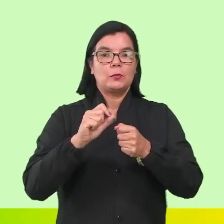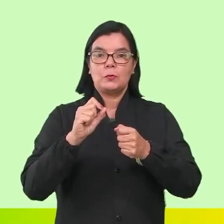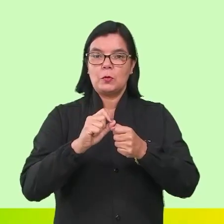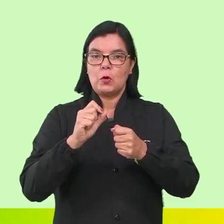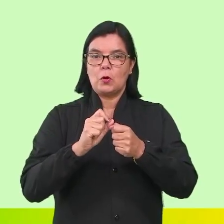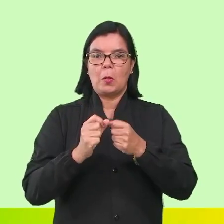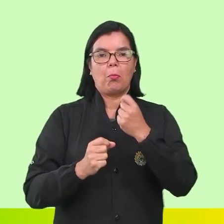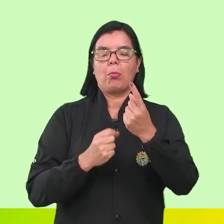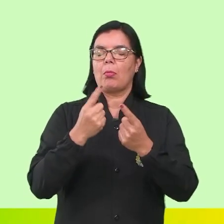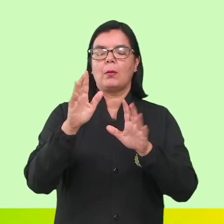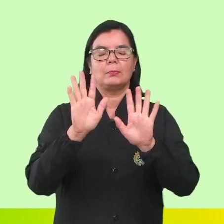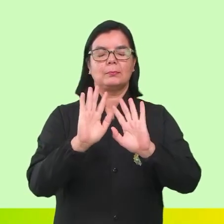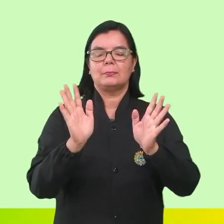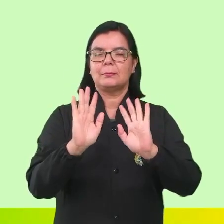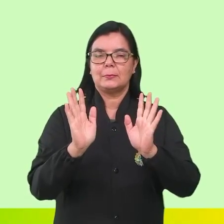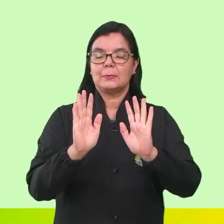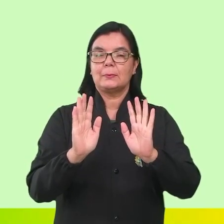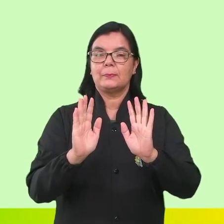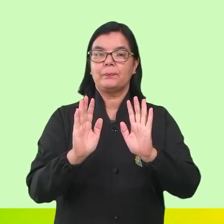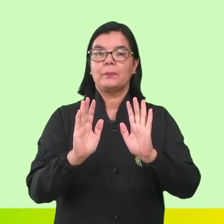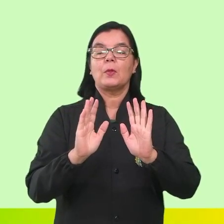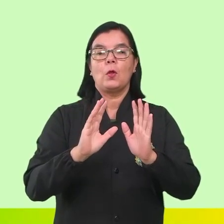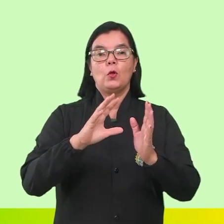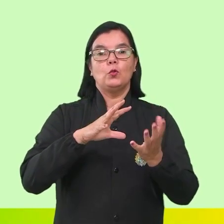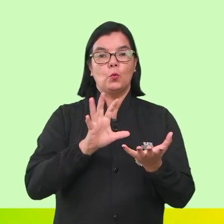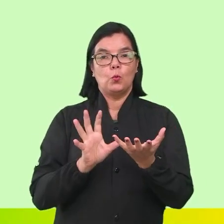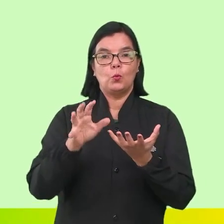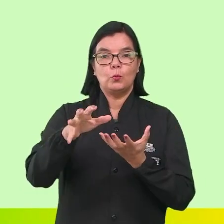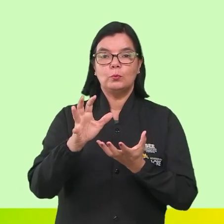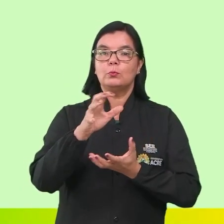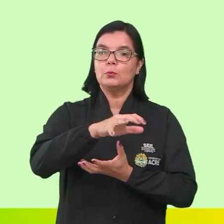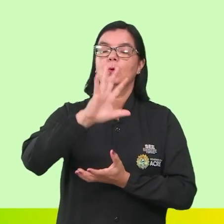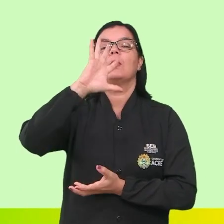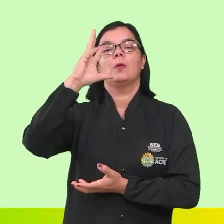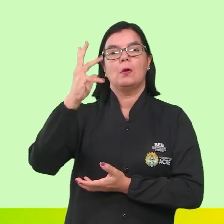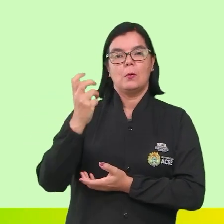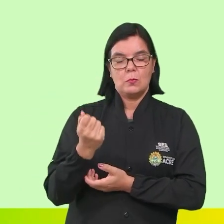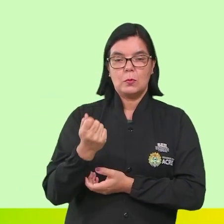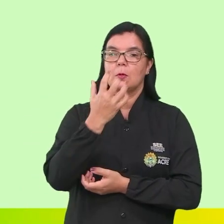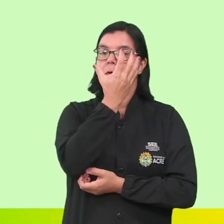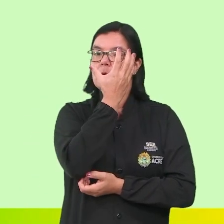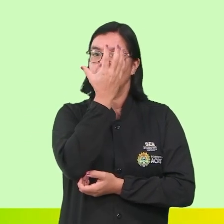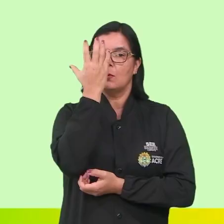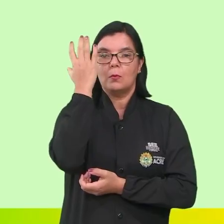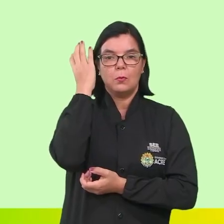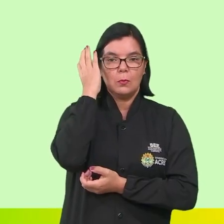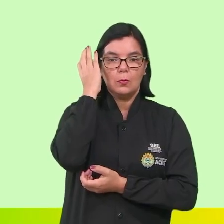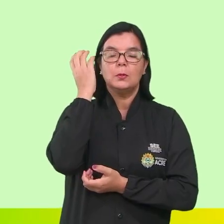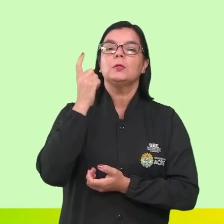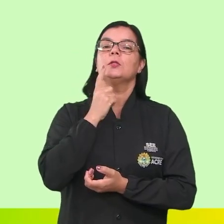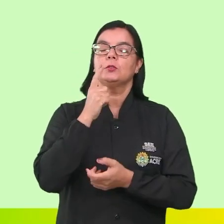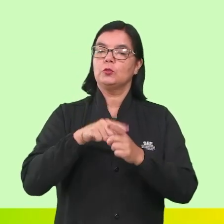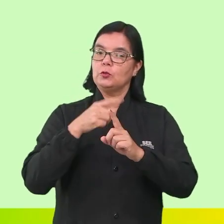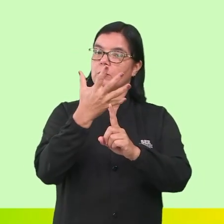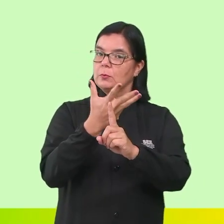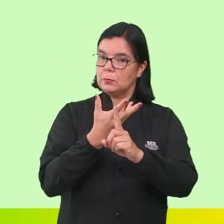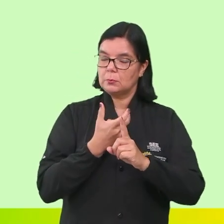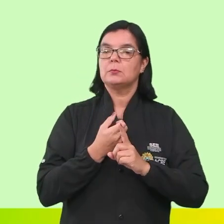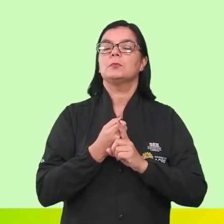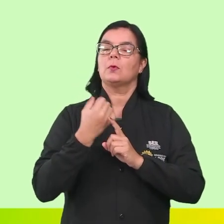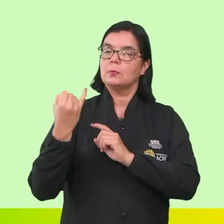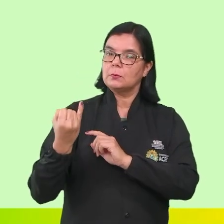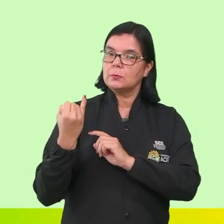forma aleatória, viu, gente? No continente africano, as máscaras são peças de arte